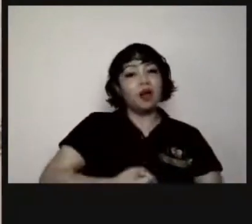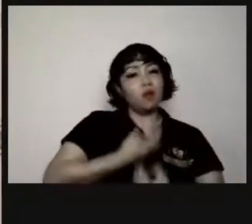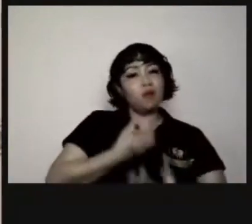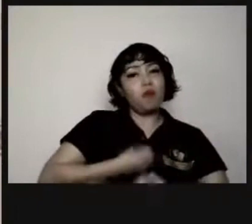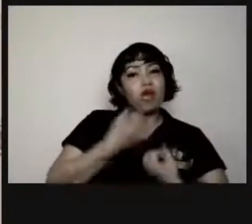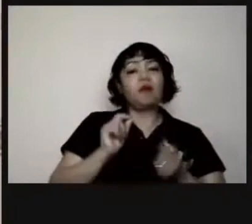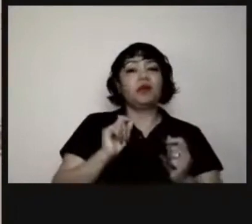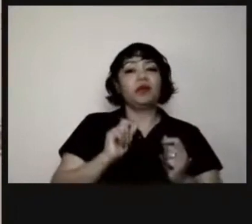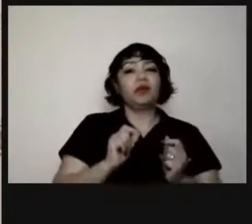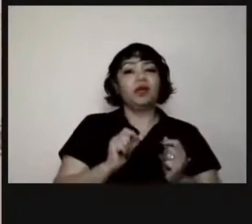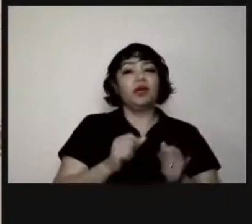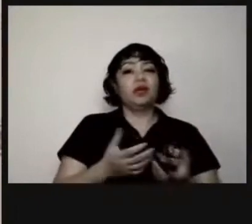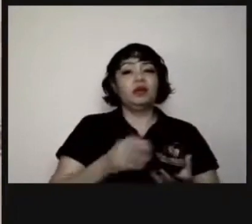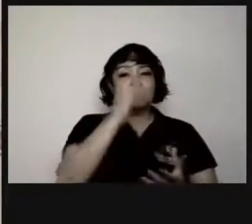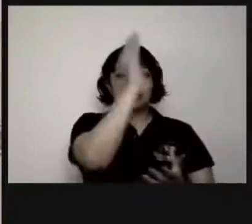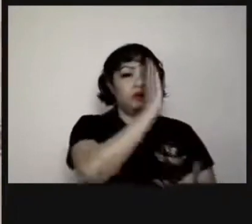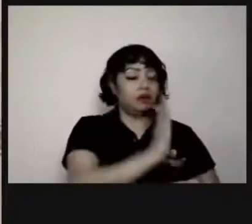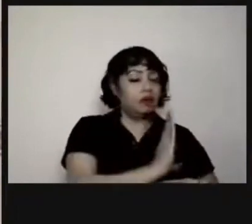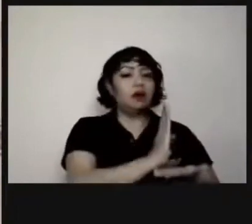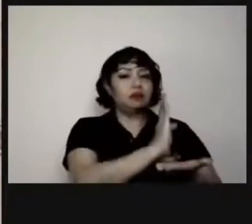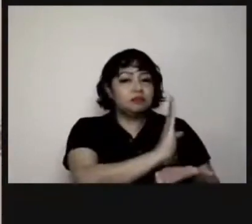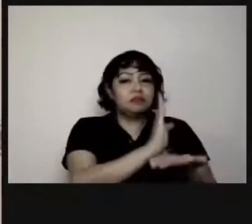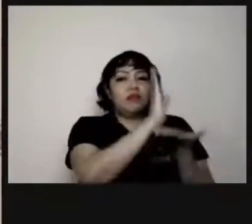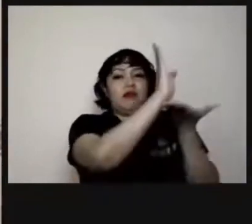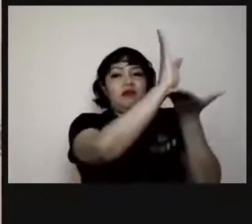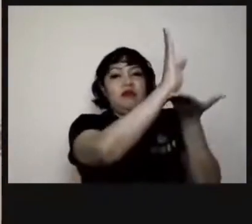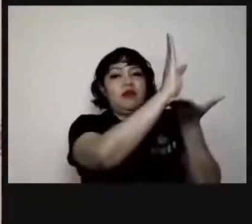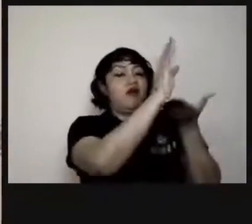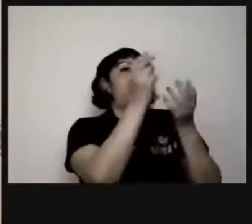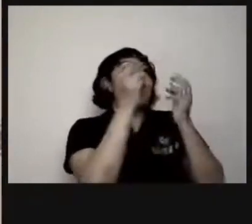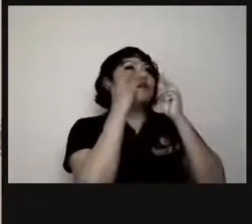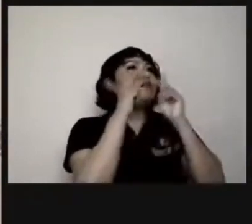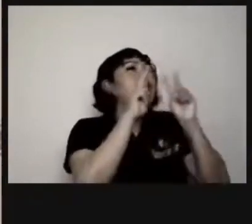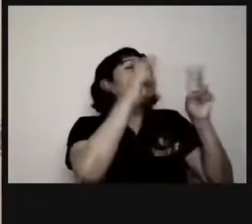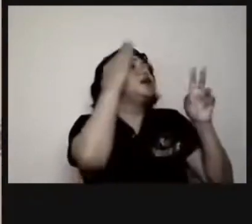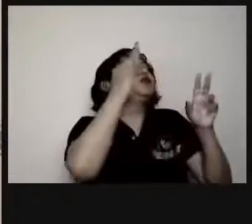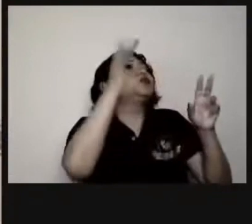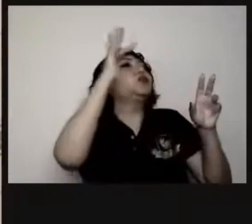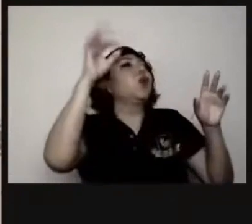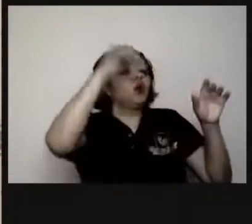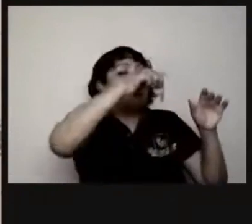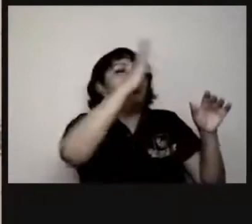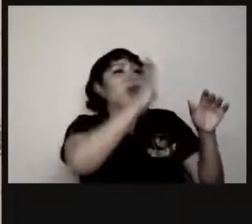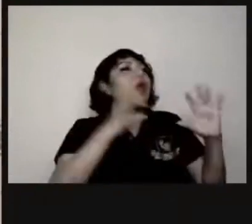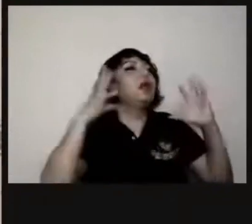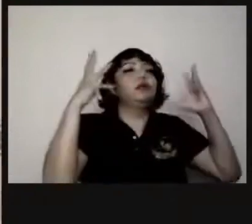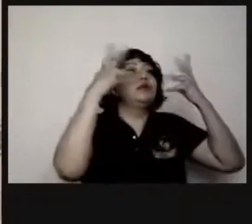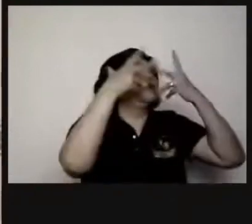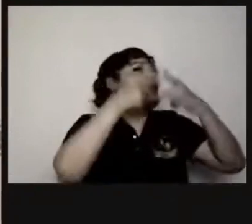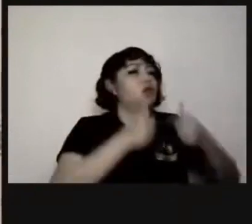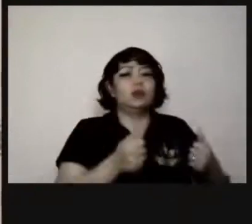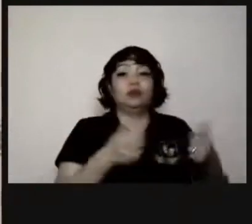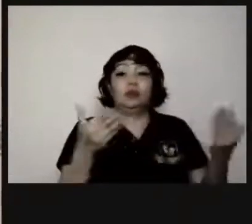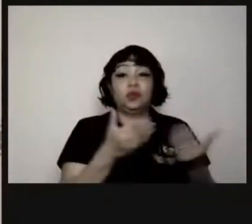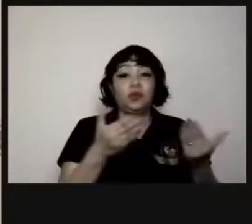da pátria e tudo mais, aquela visão ufânica de que tudo aqui é muito lindo, maravilhoso. Né? E hoje a gente